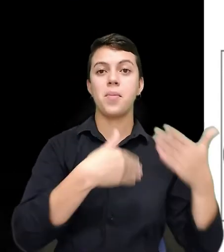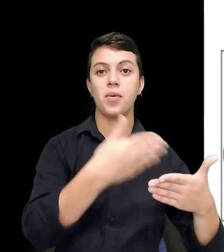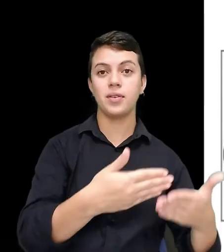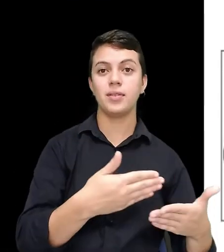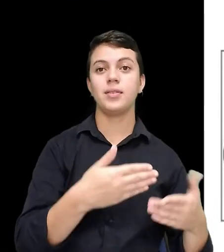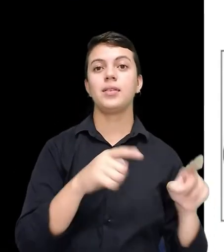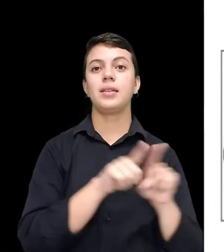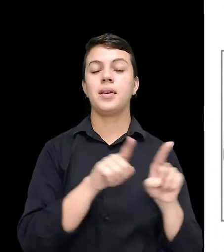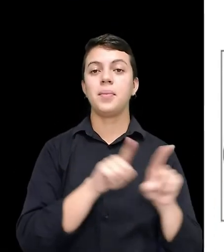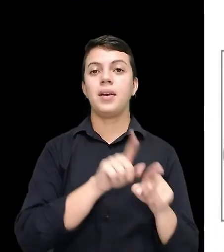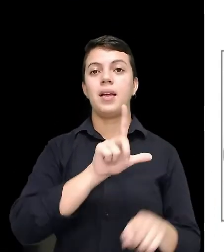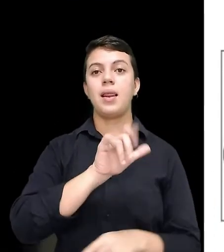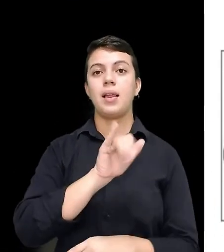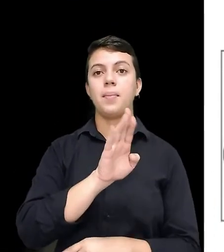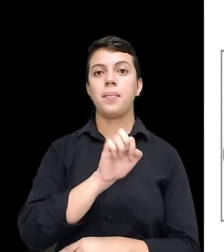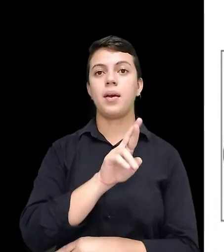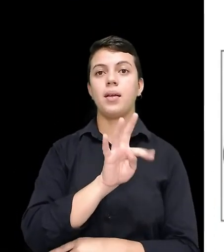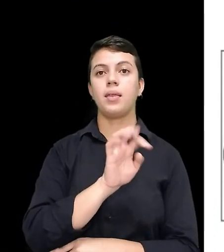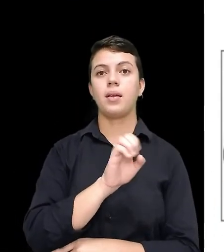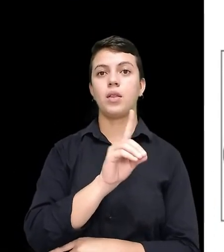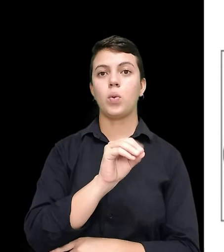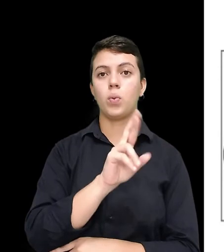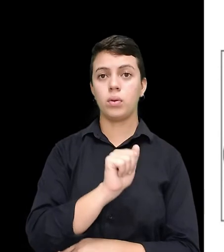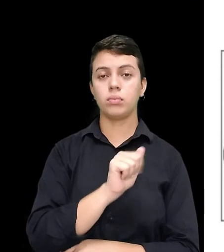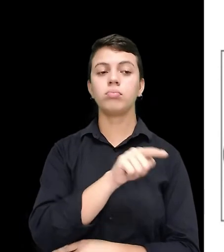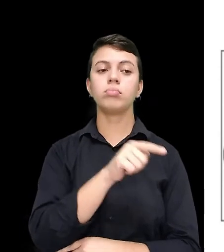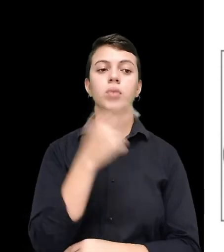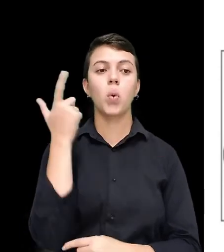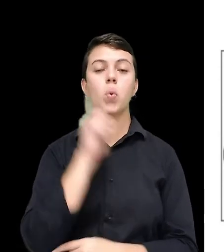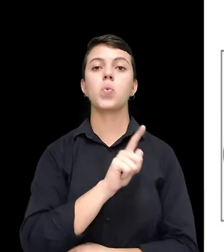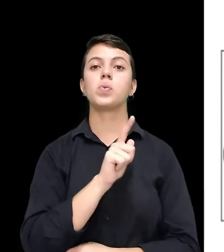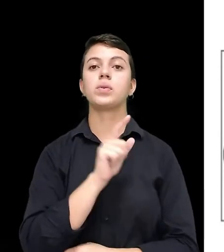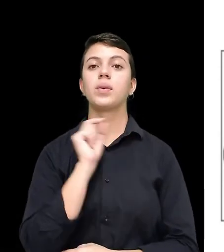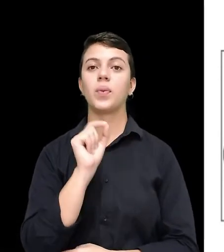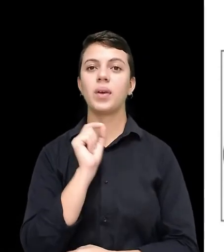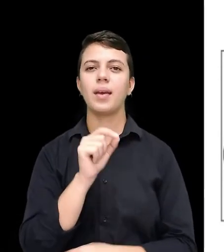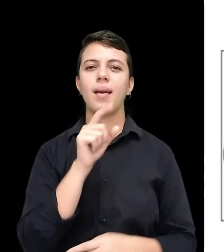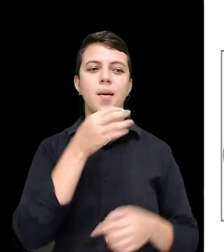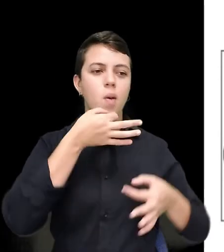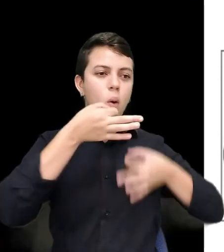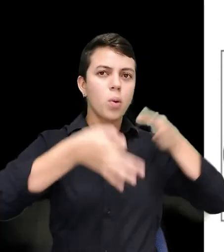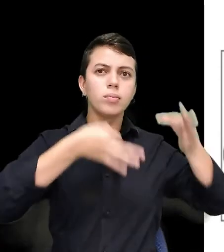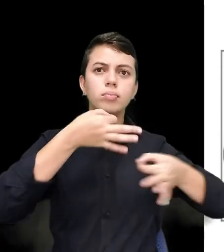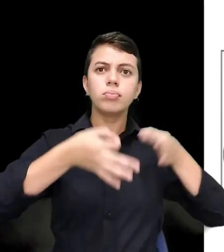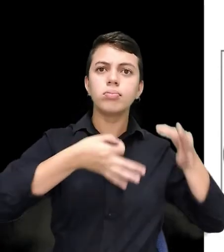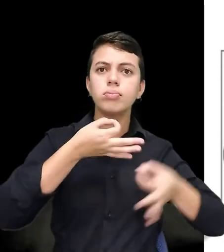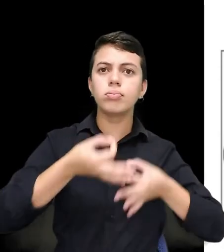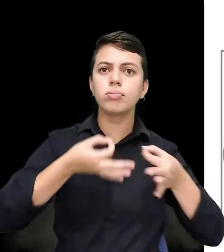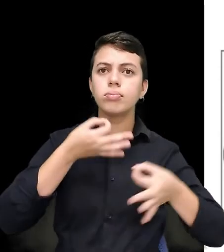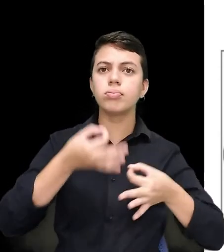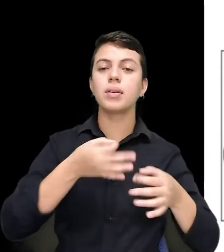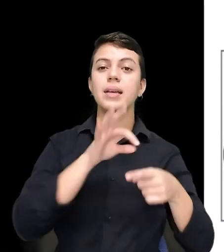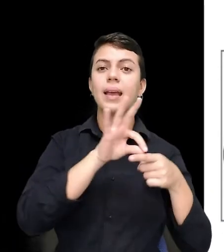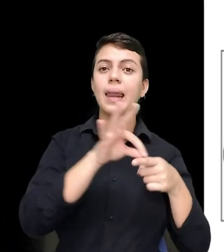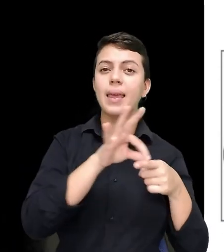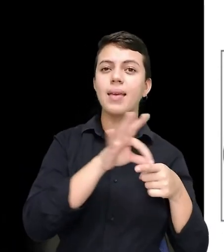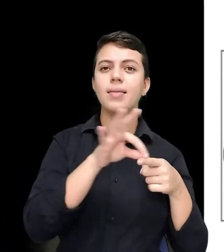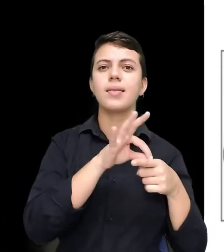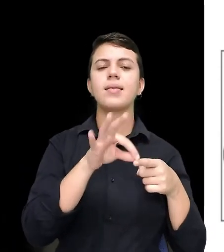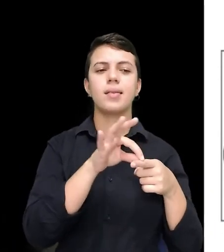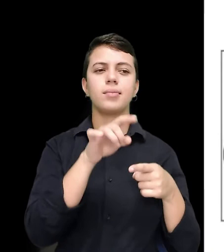tendências progressistas já se tem esse posicionamento mais crítico e